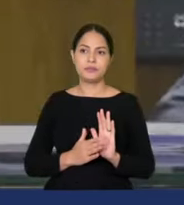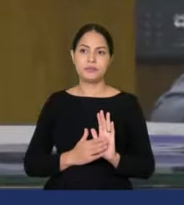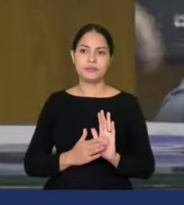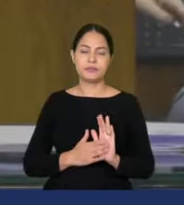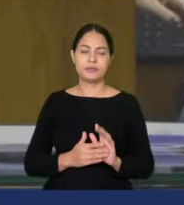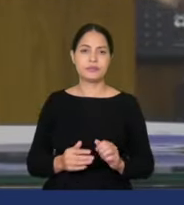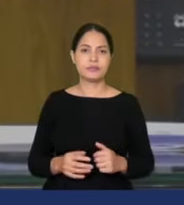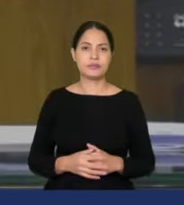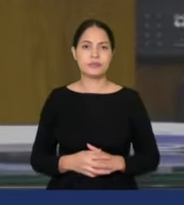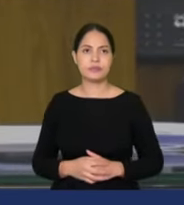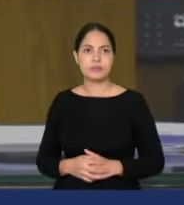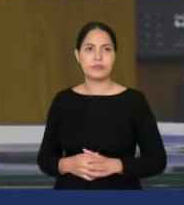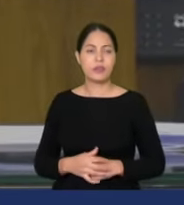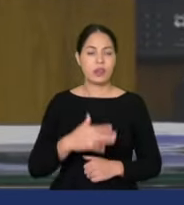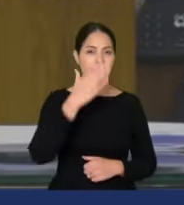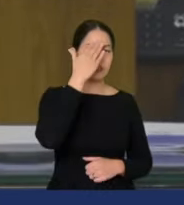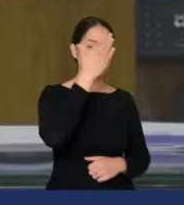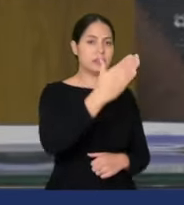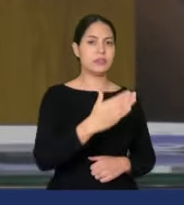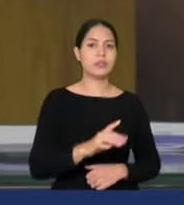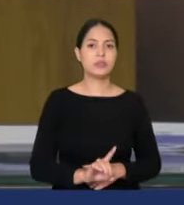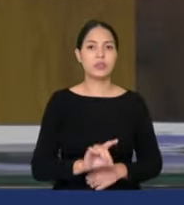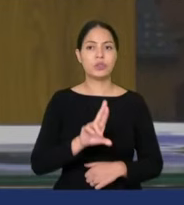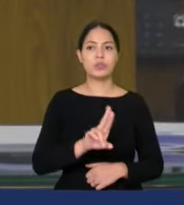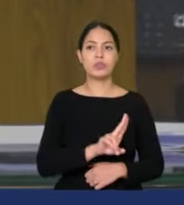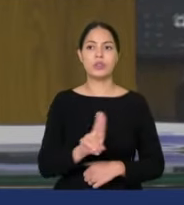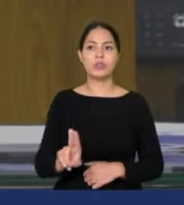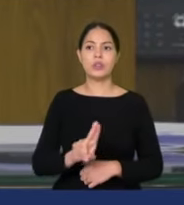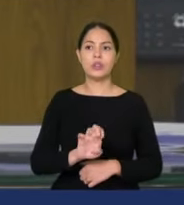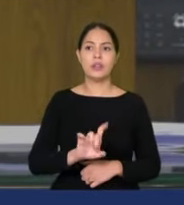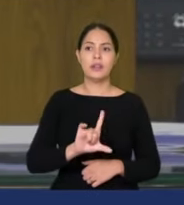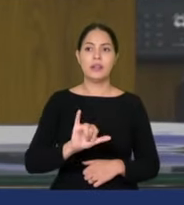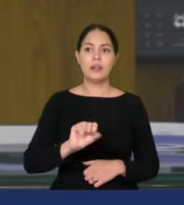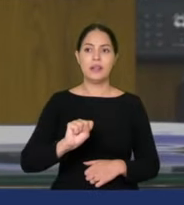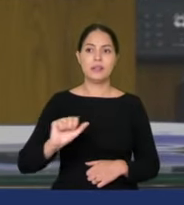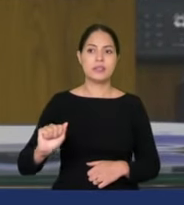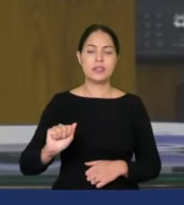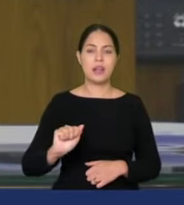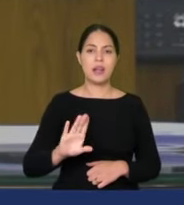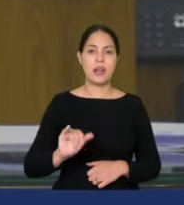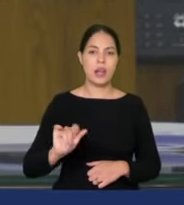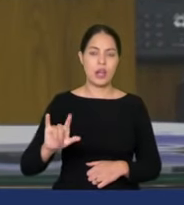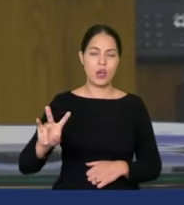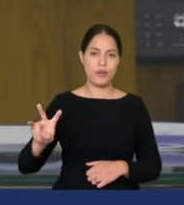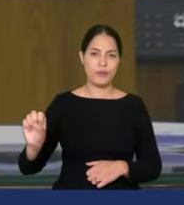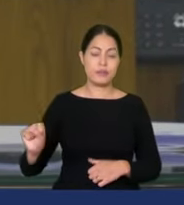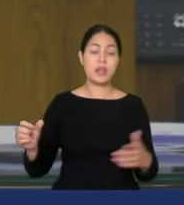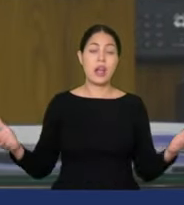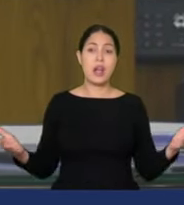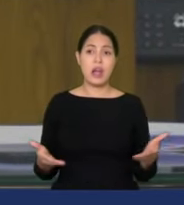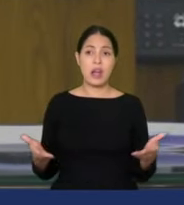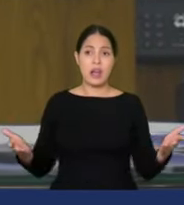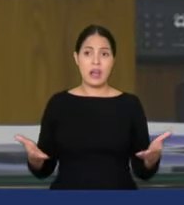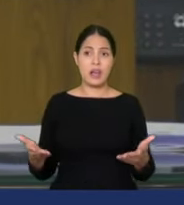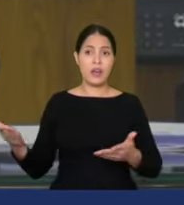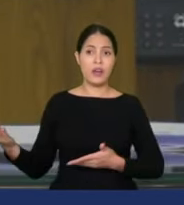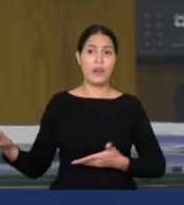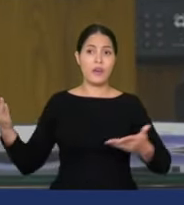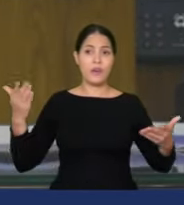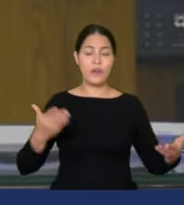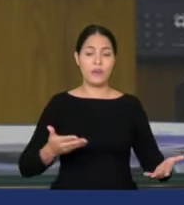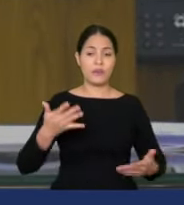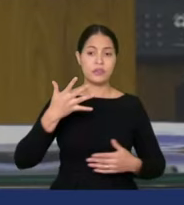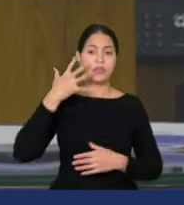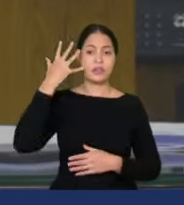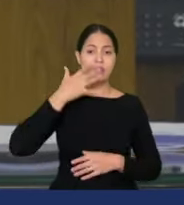Agradecemos, doutora Elisa Oliveira Alves. E agora vamos ouvir, pelo